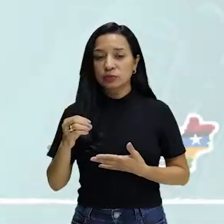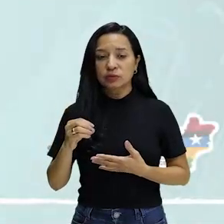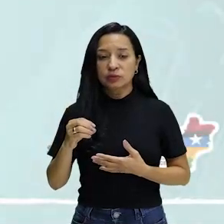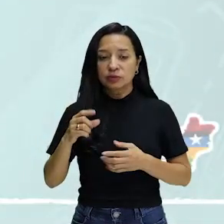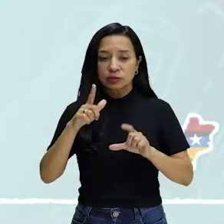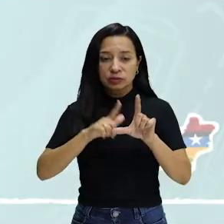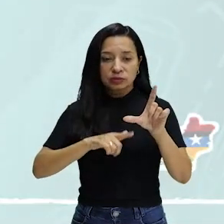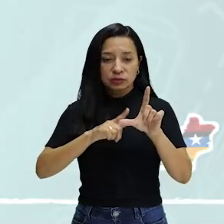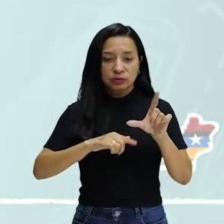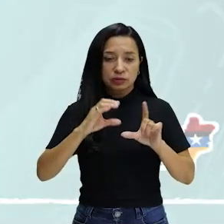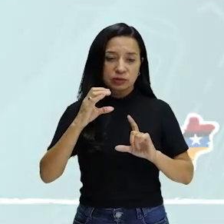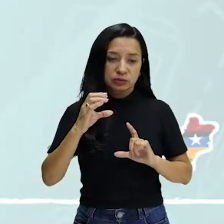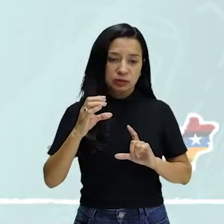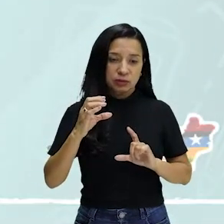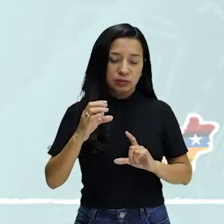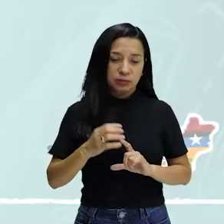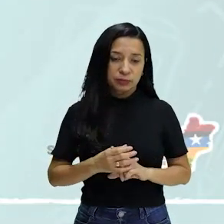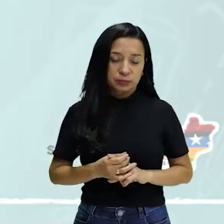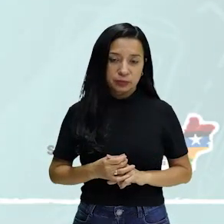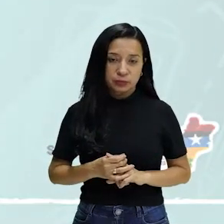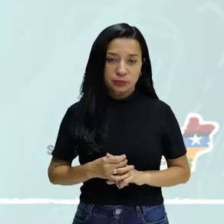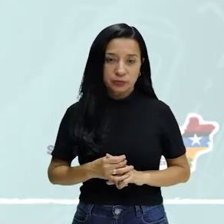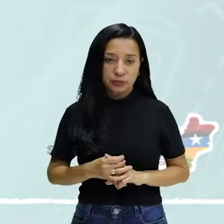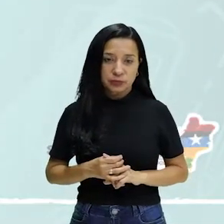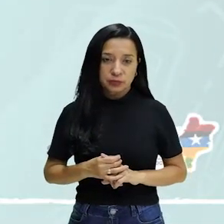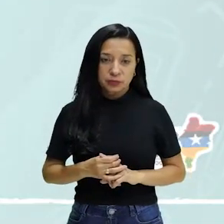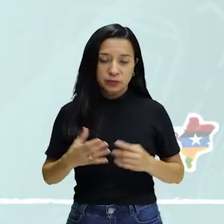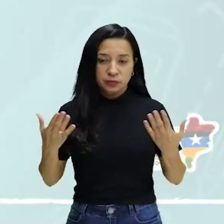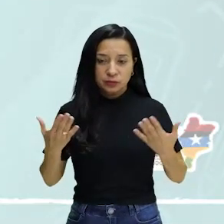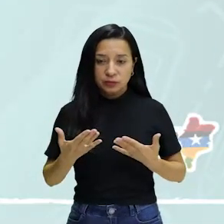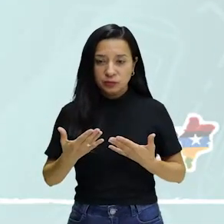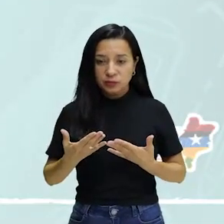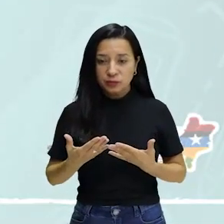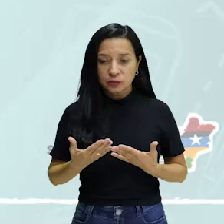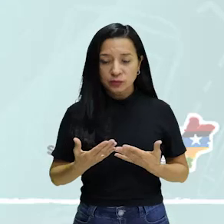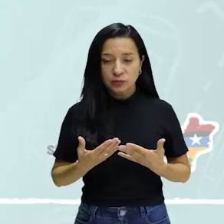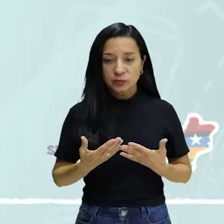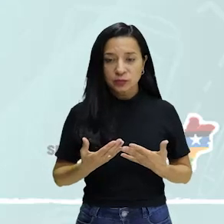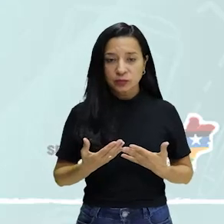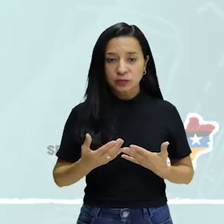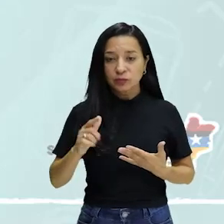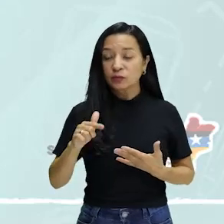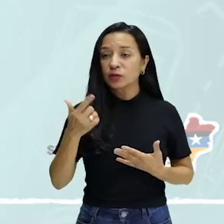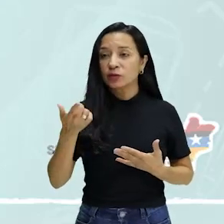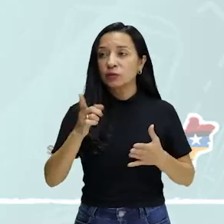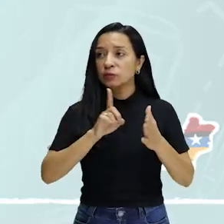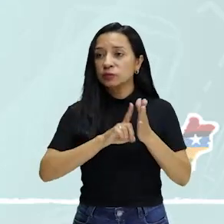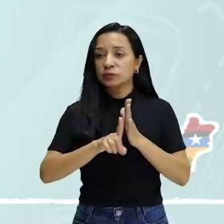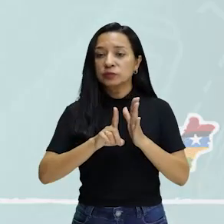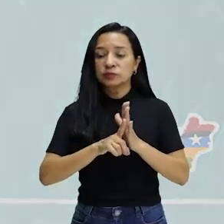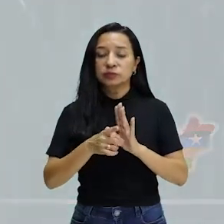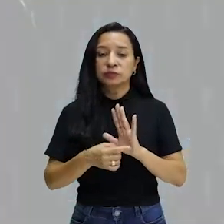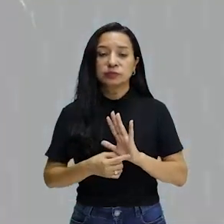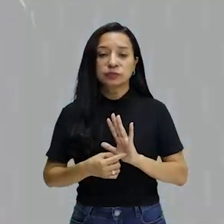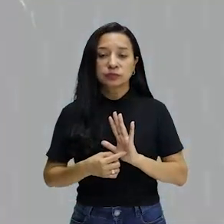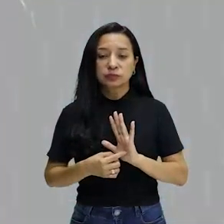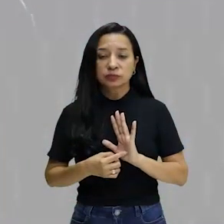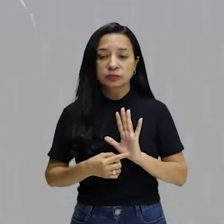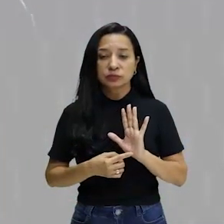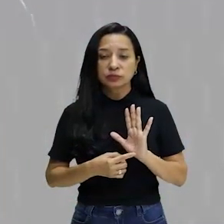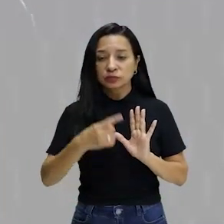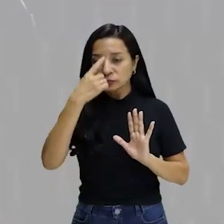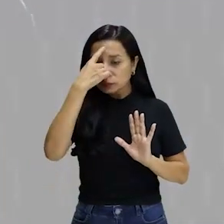letra C, ok? Agora, vamos aqui para essa outra questão, que diz